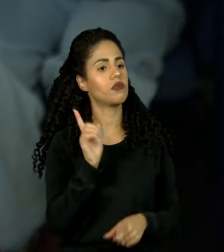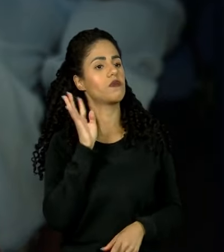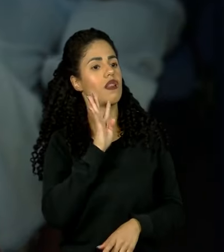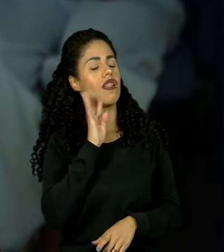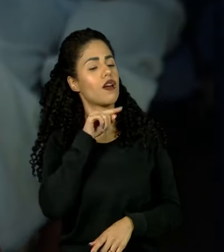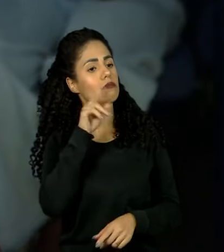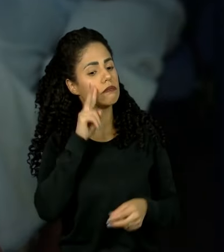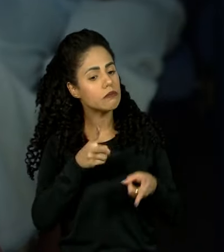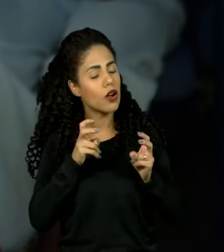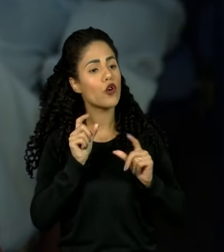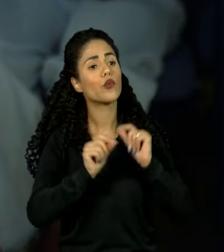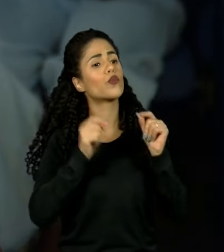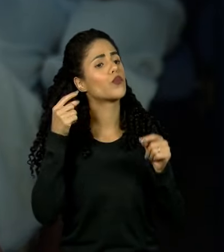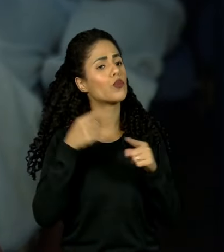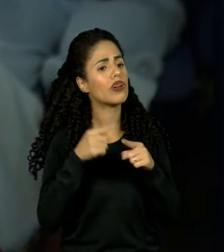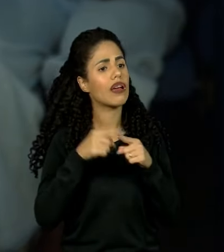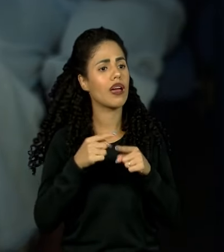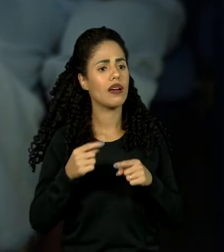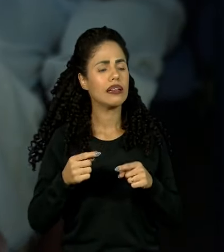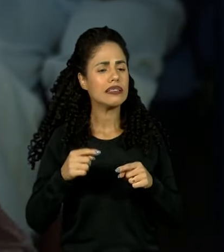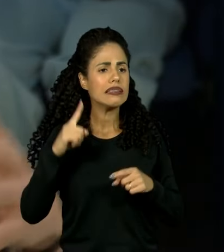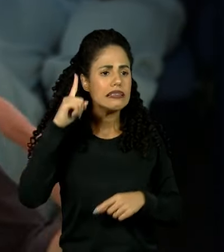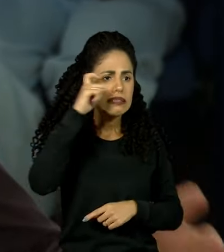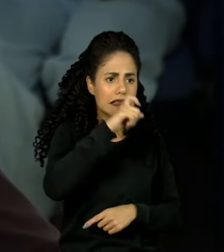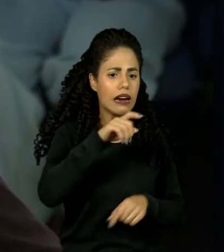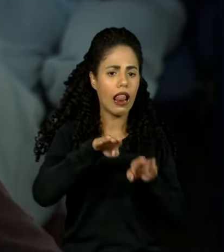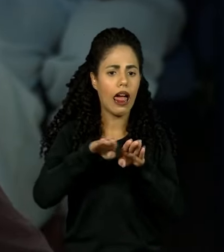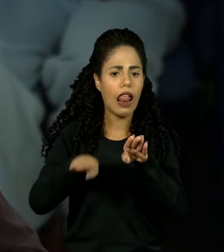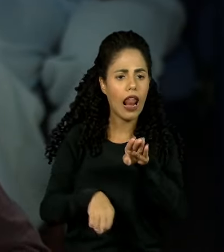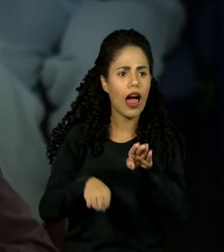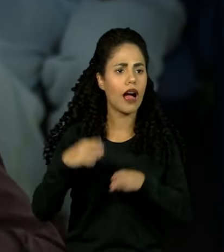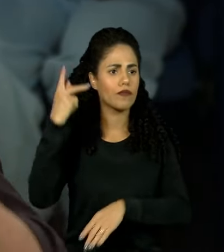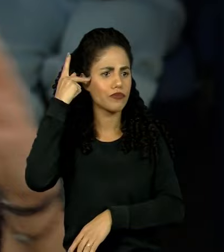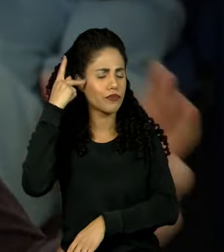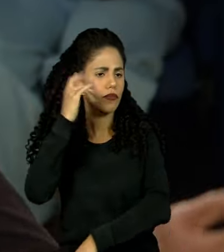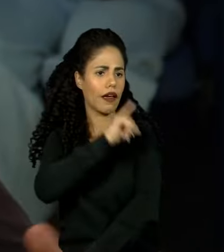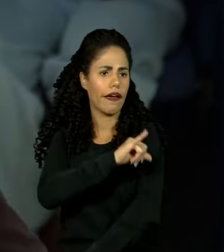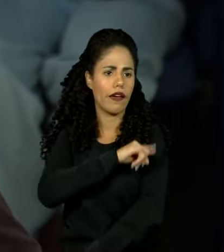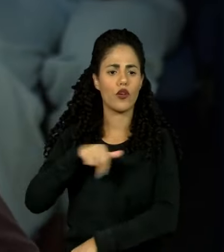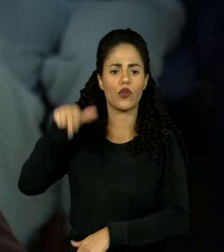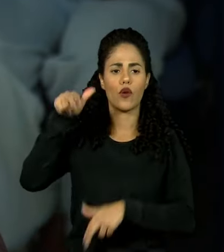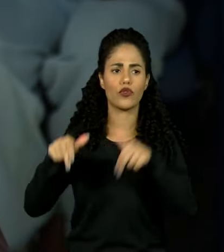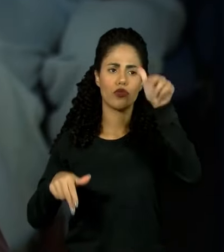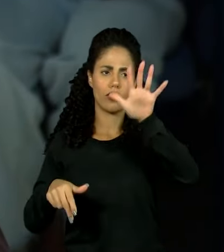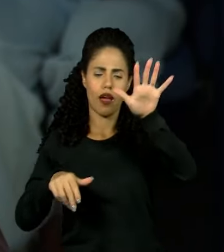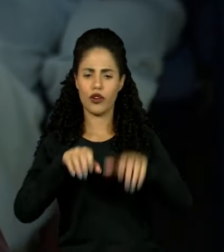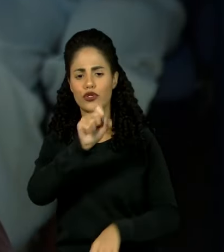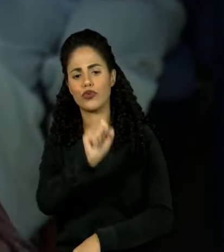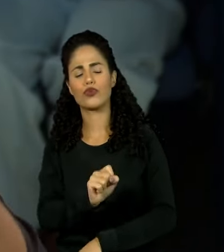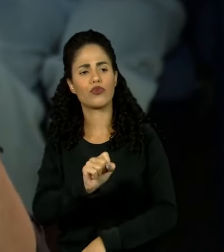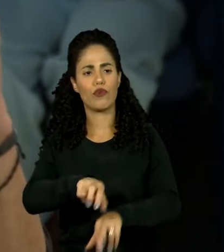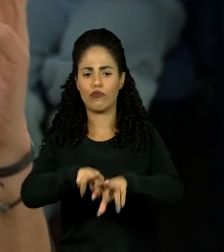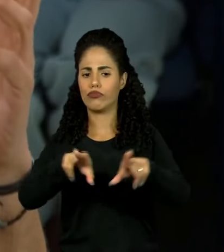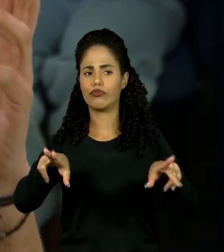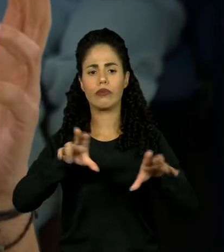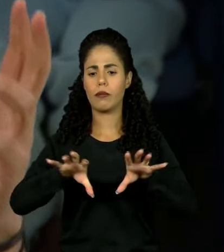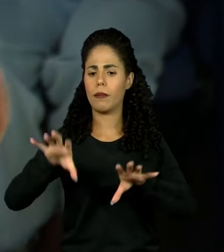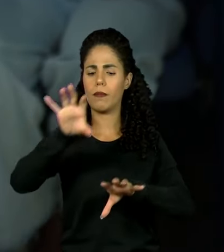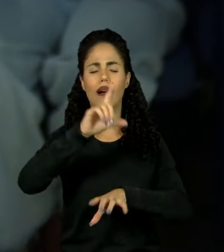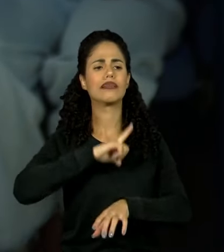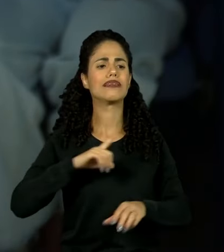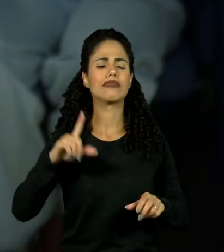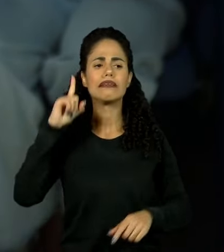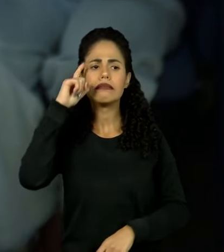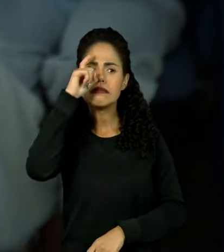dor dos problemas sociais no Brasil né que tem no Rio que tem São Paulo tem no Norte no nordeste no sul eh ainda um tema muito